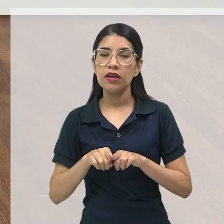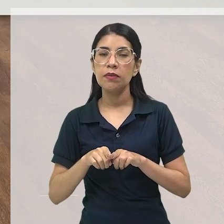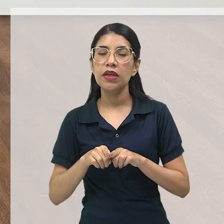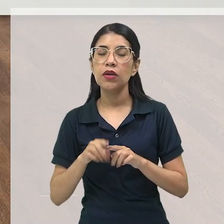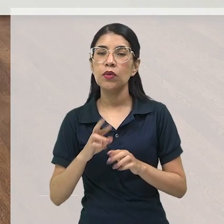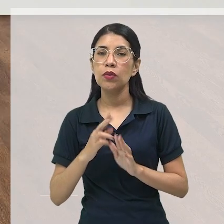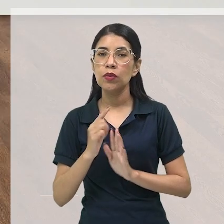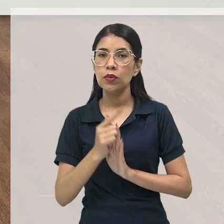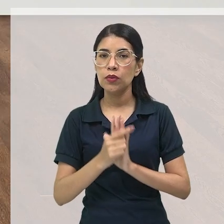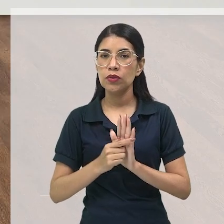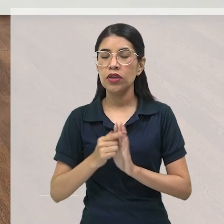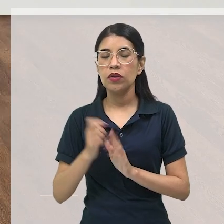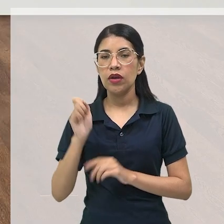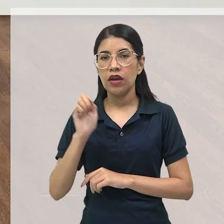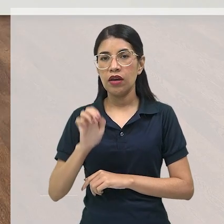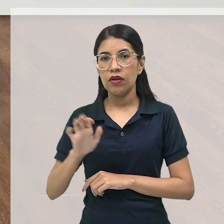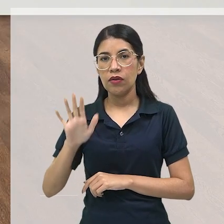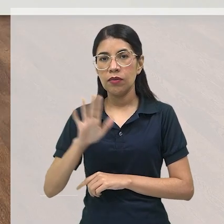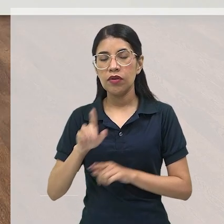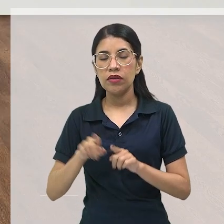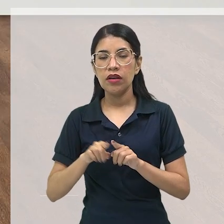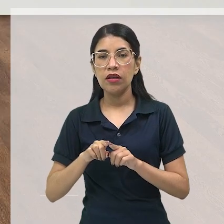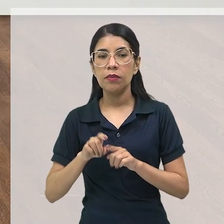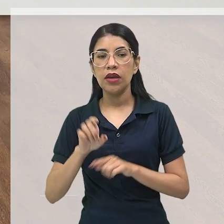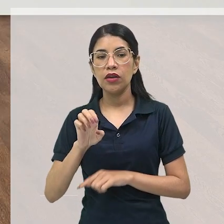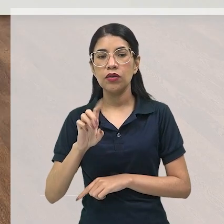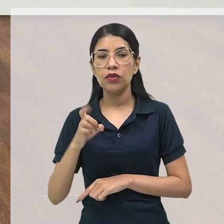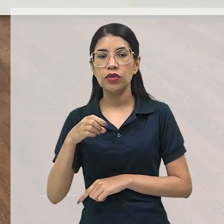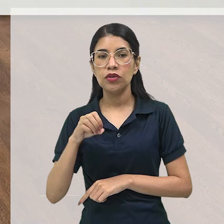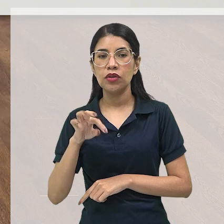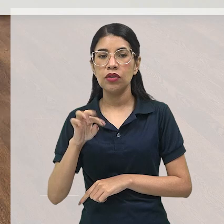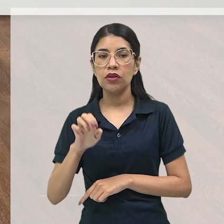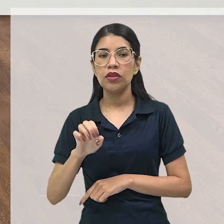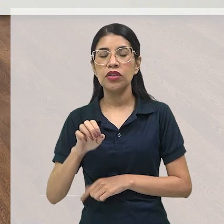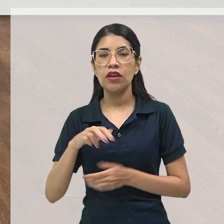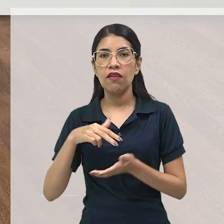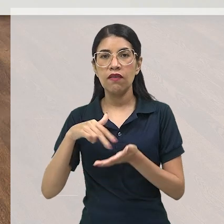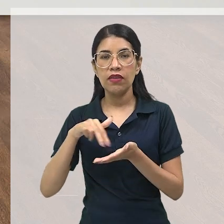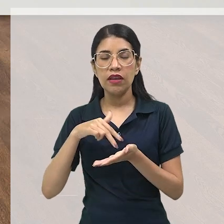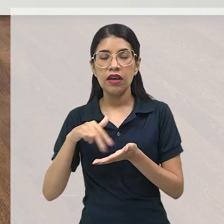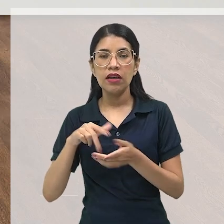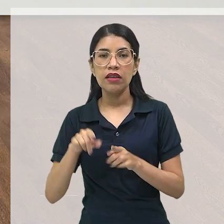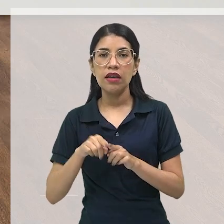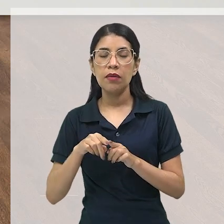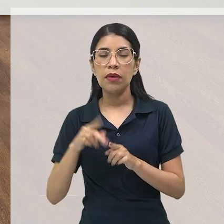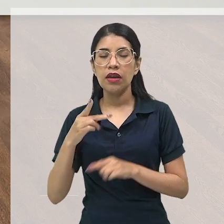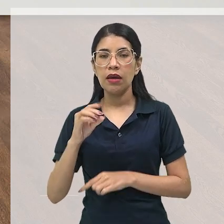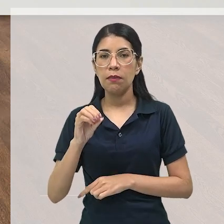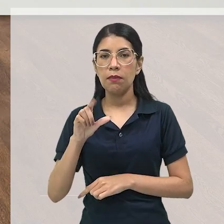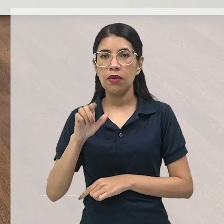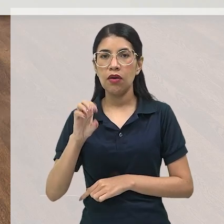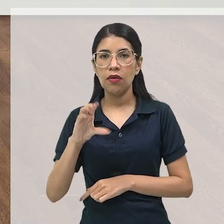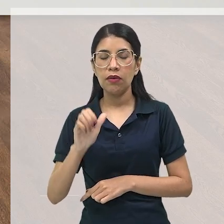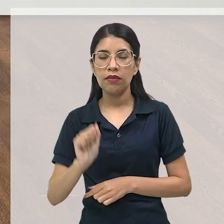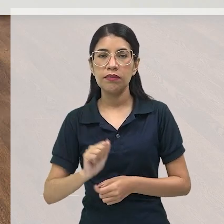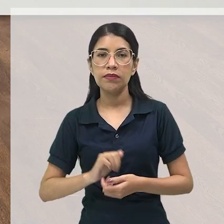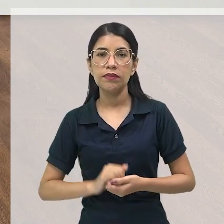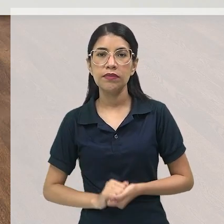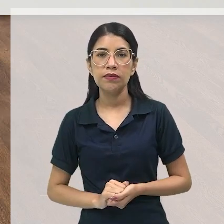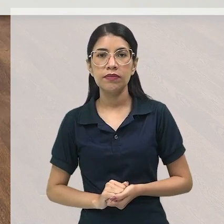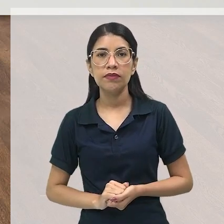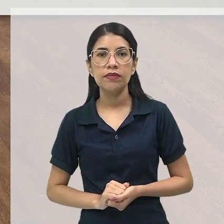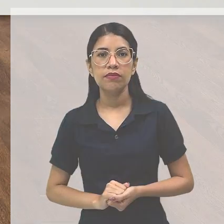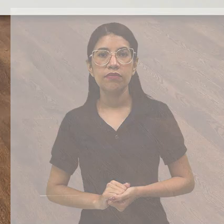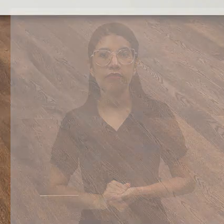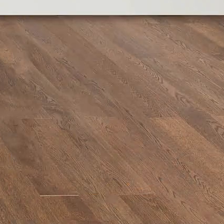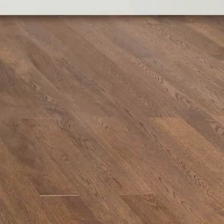os gêneros europeus como shot, valsa e principalmente a polca. Agora eu vi, professora, a senhora está